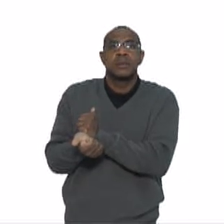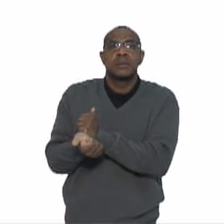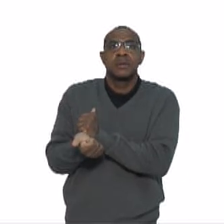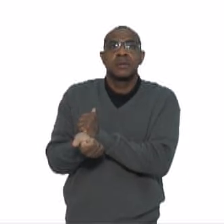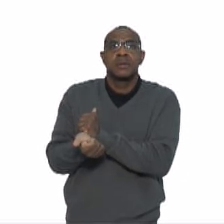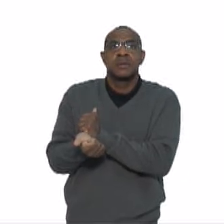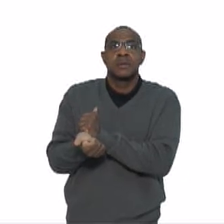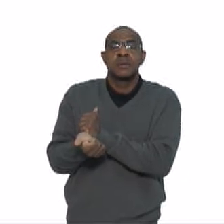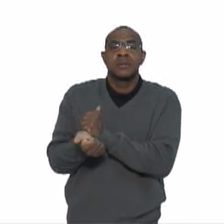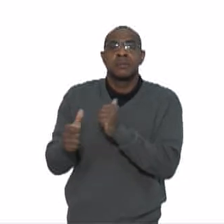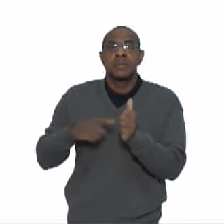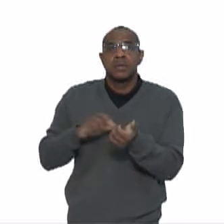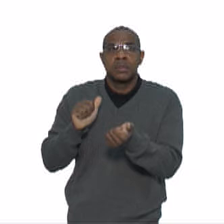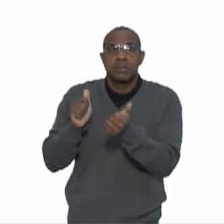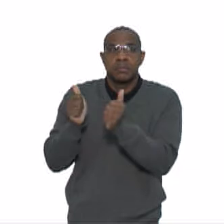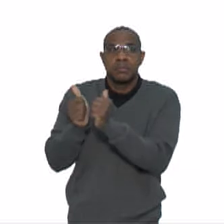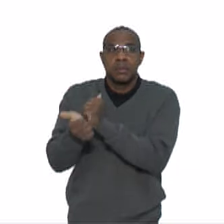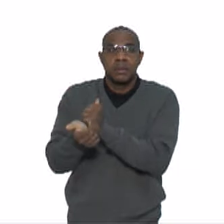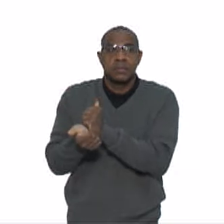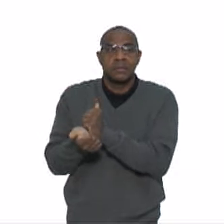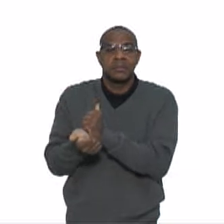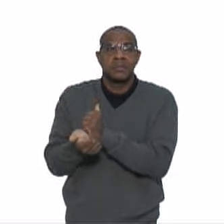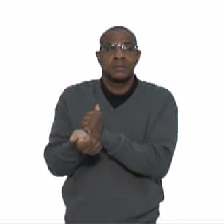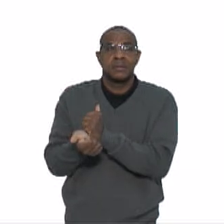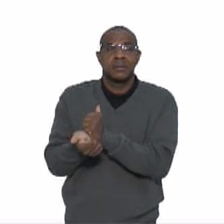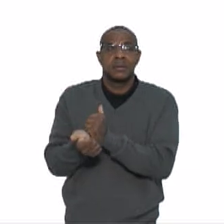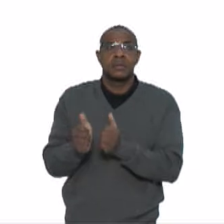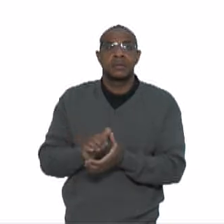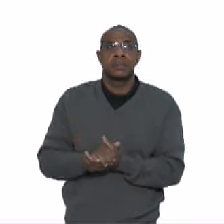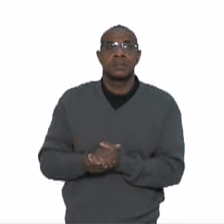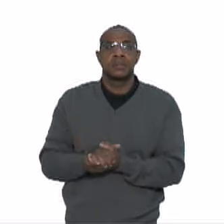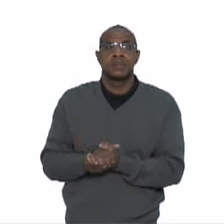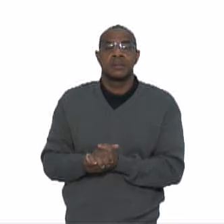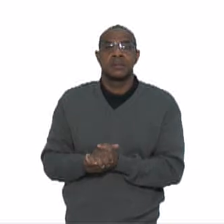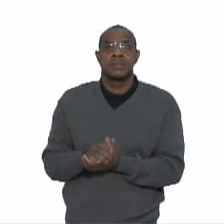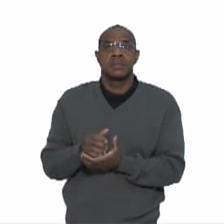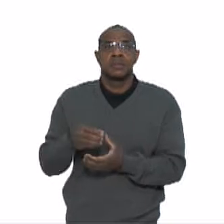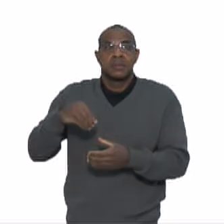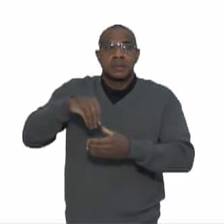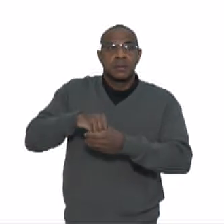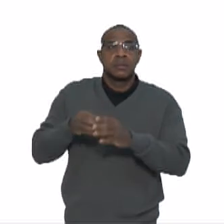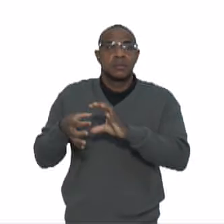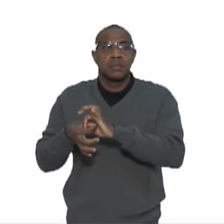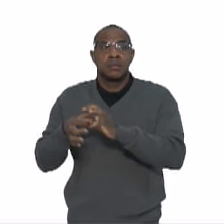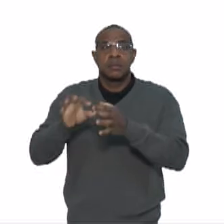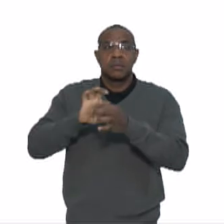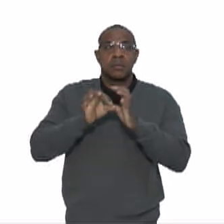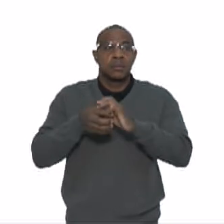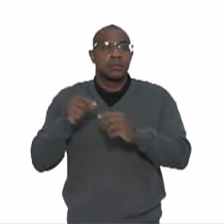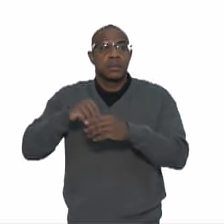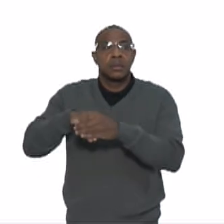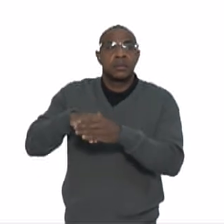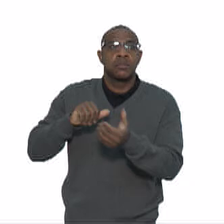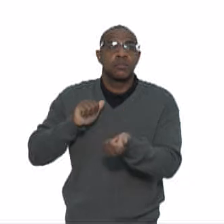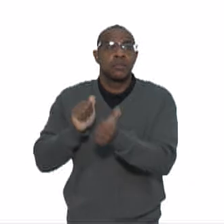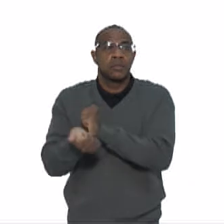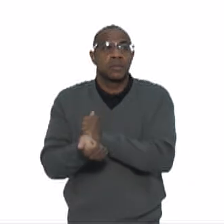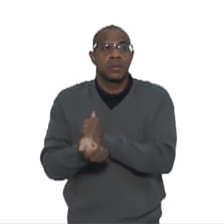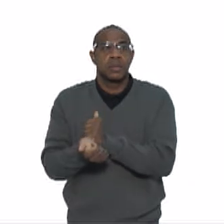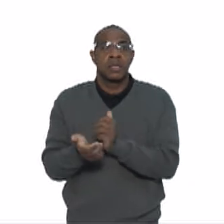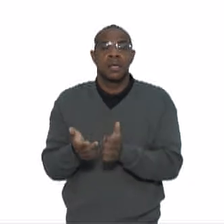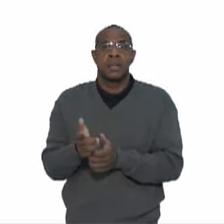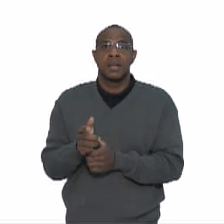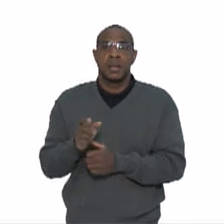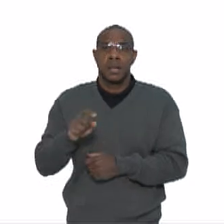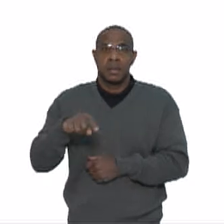dos esportes aqui também, né, Juegos Olímpicos, ou o futebol. Inclusive, na próxima